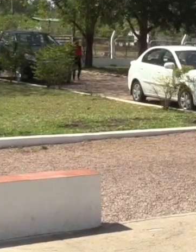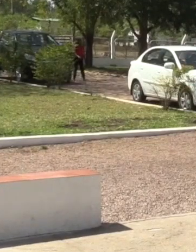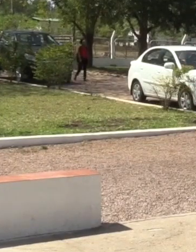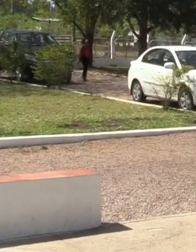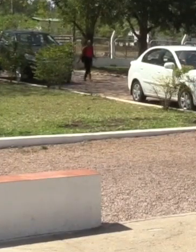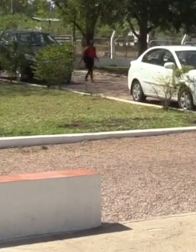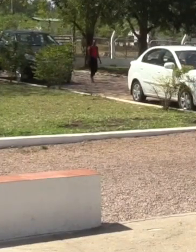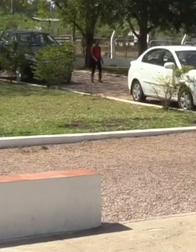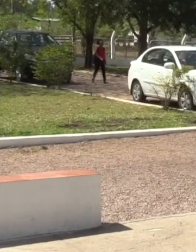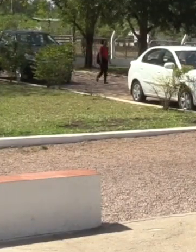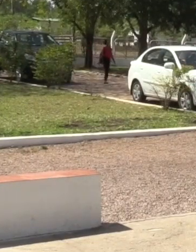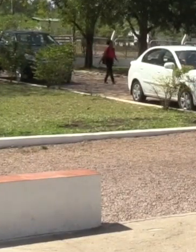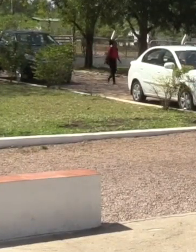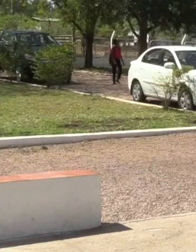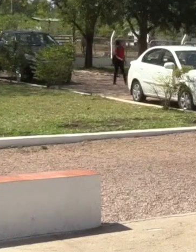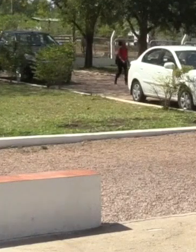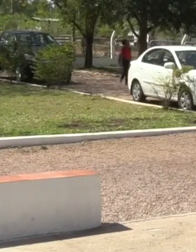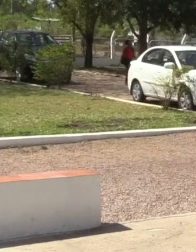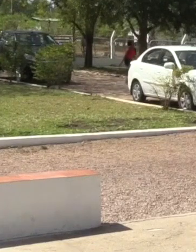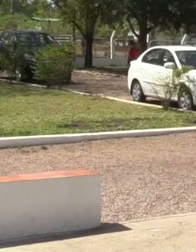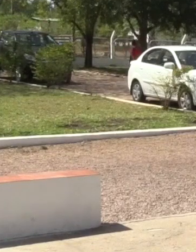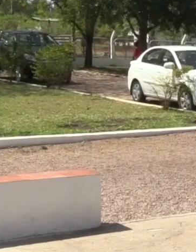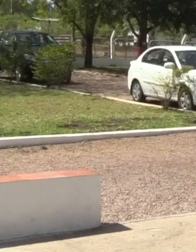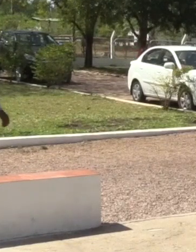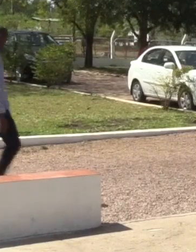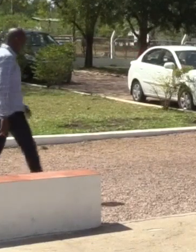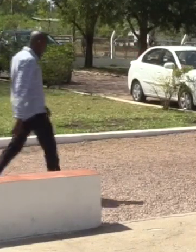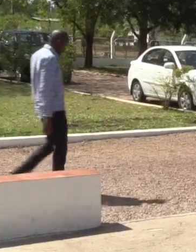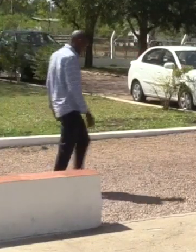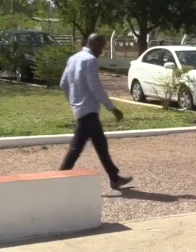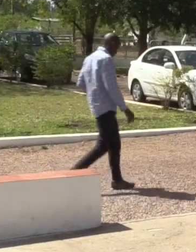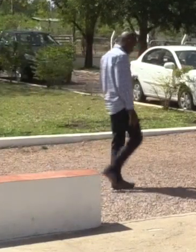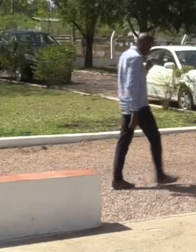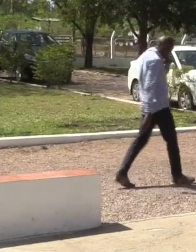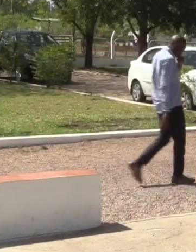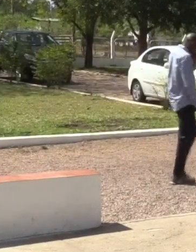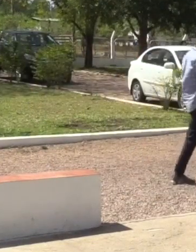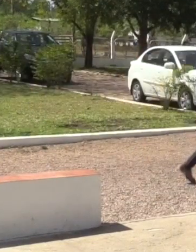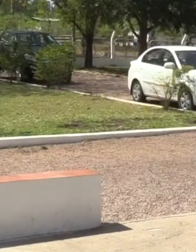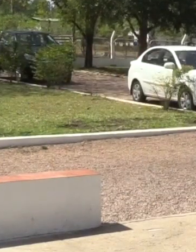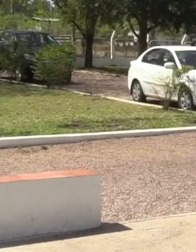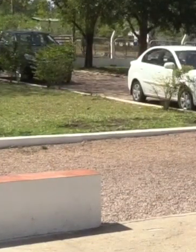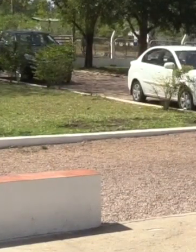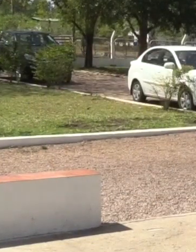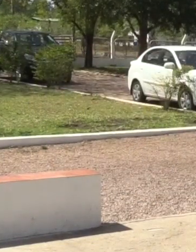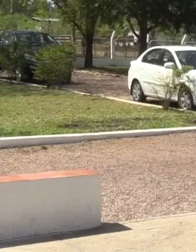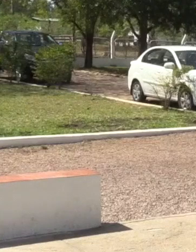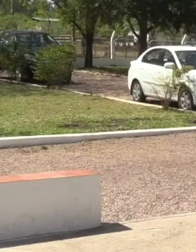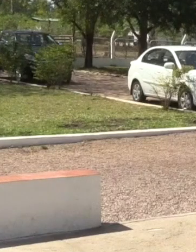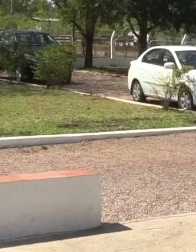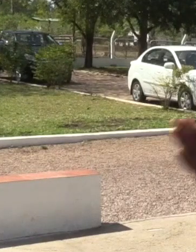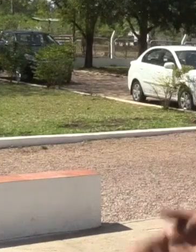sensibilizar para que as pessoas pudem de atitudes, para que retirem essas barreiras, possam citar esta pessoa com deficiência para que possa